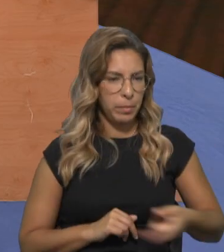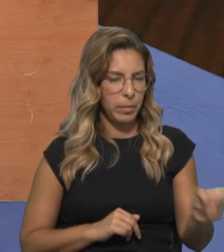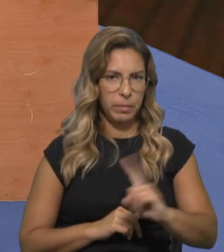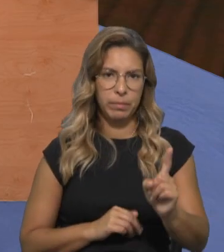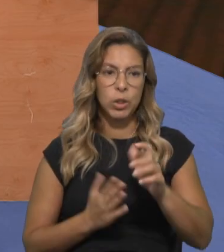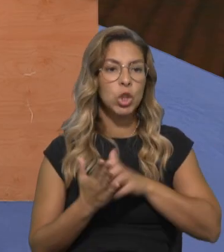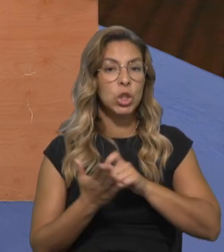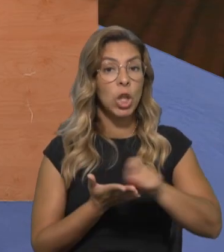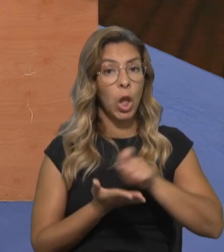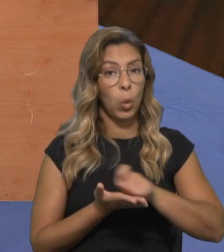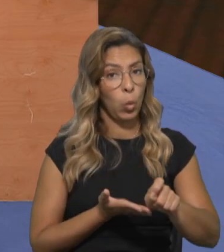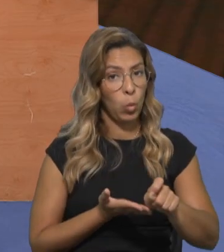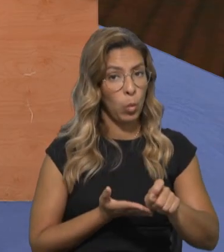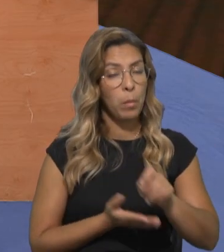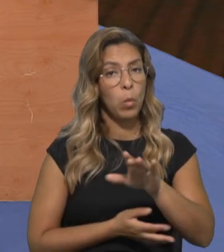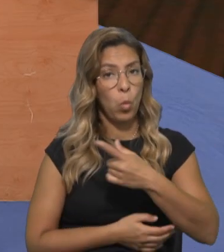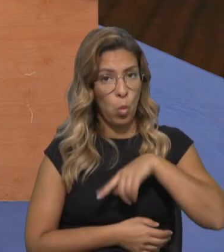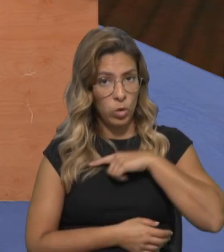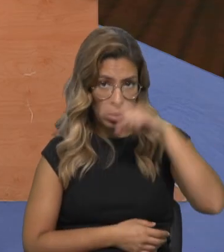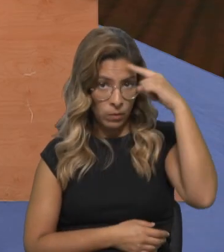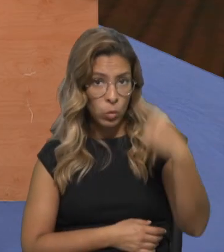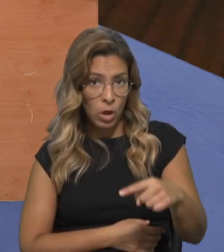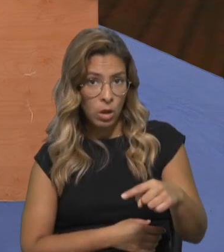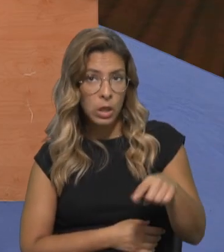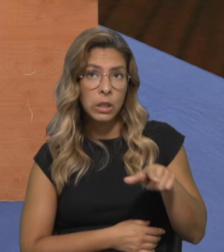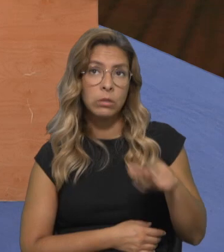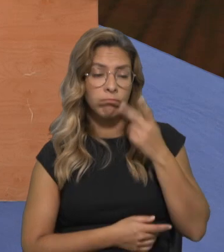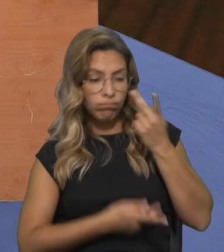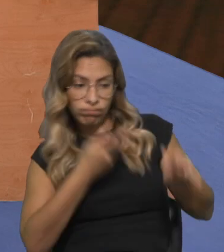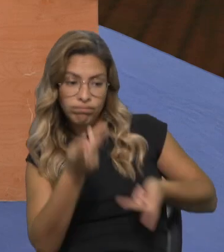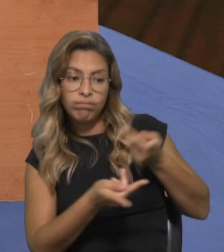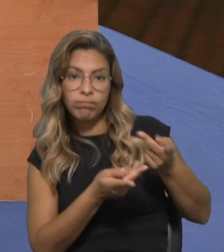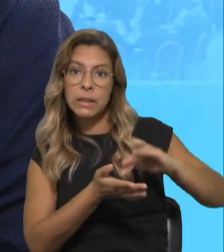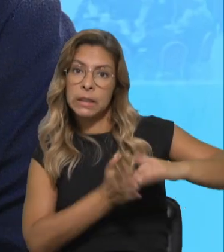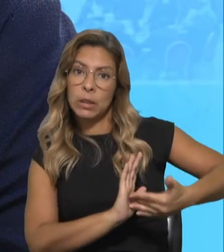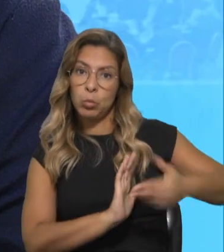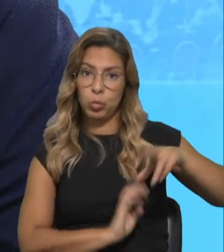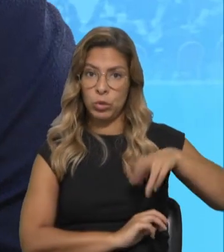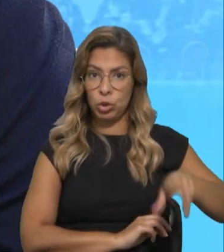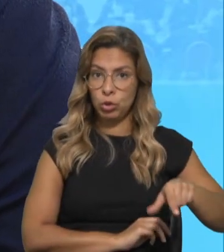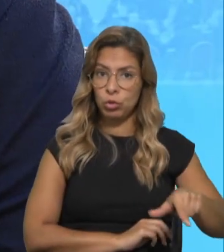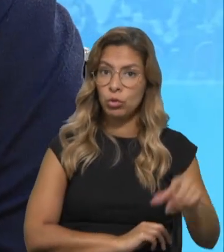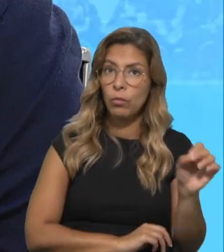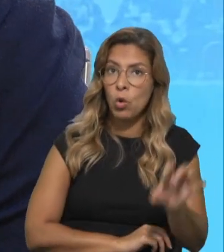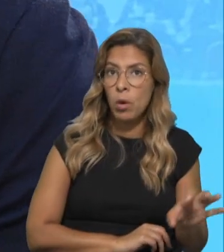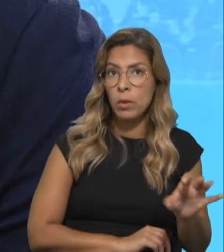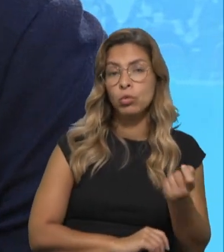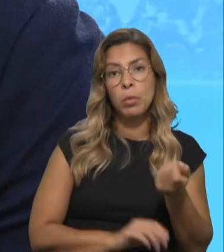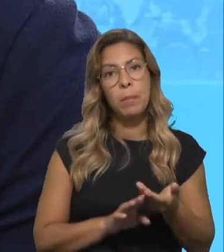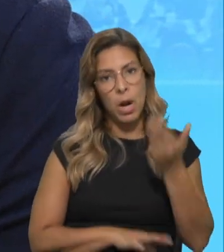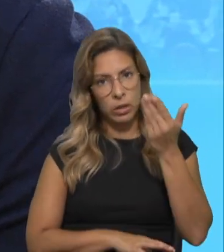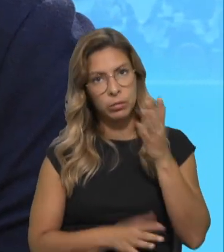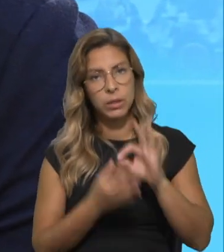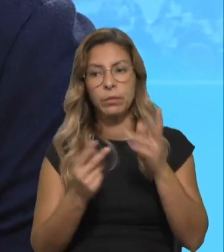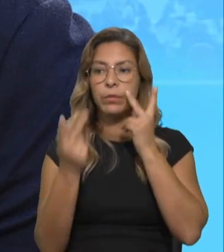escrito. Temos dificuldade, e isso é visto nos exames de português, de interpretação do texto escrito, muito mais temos no conteúdo